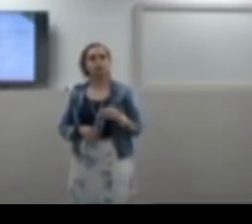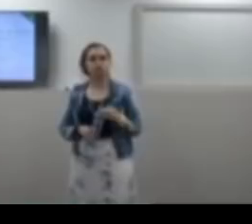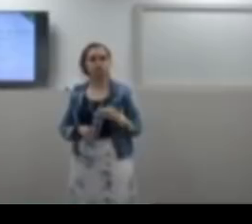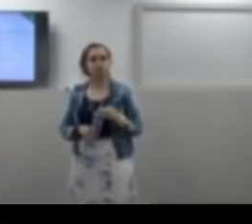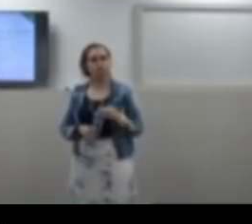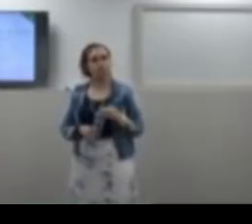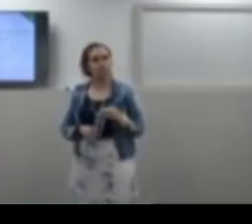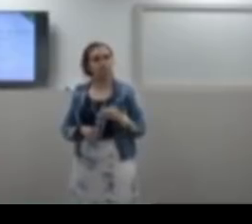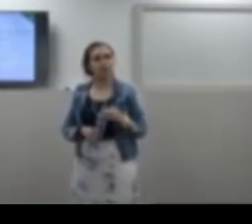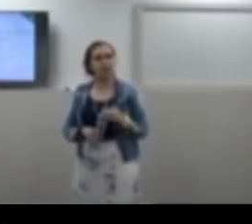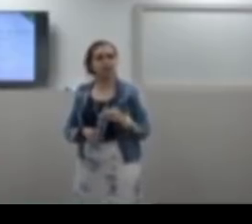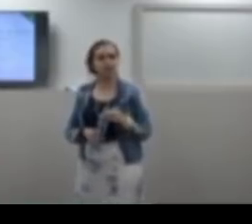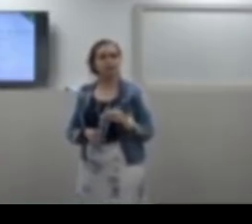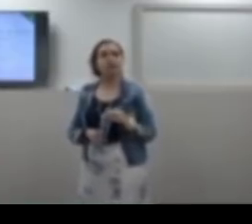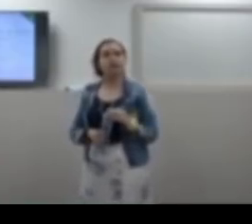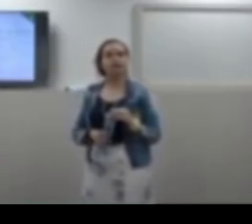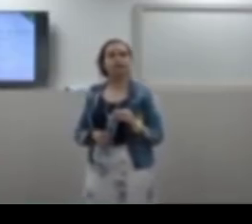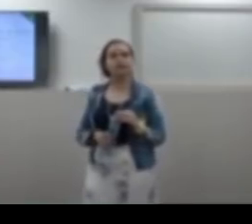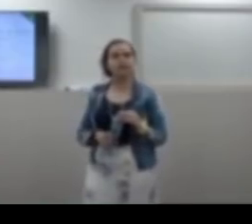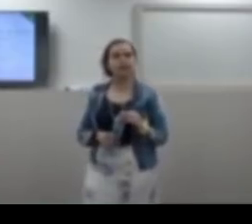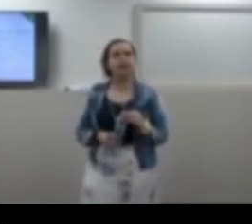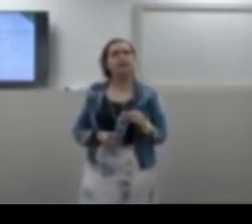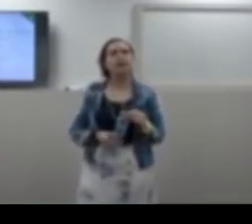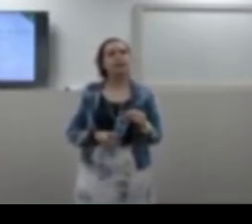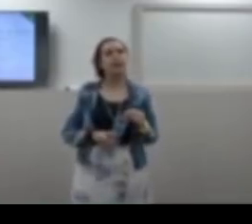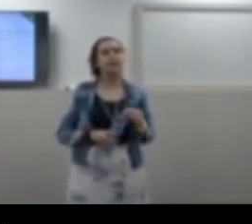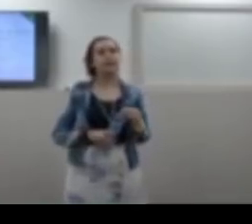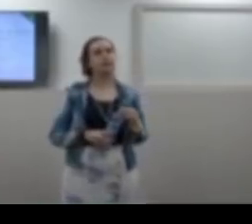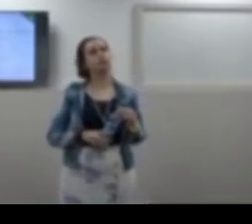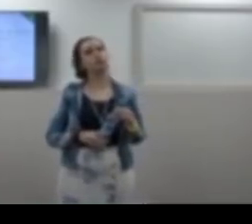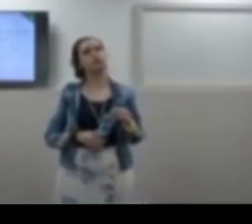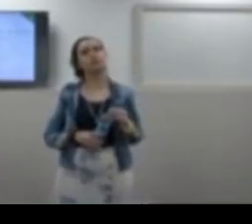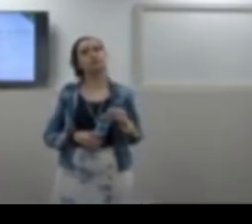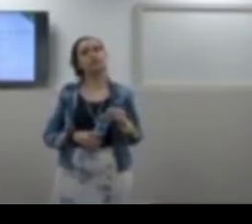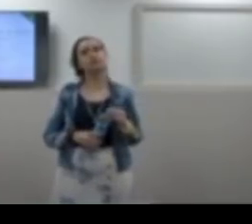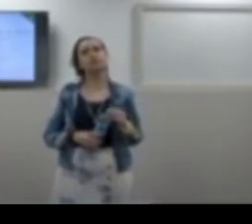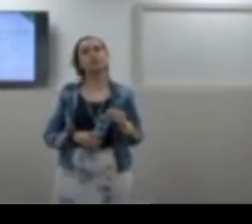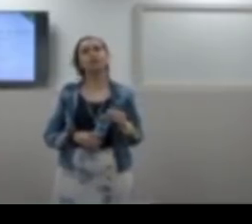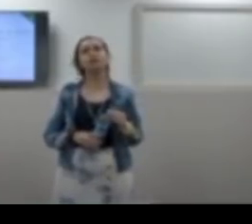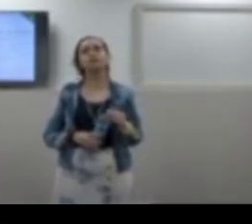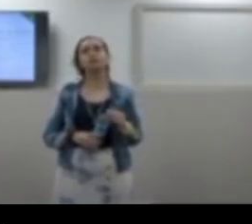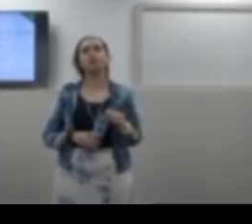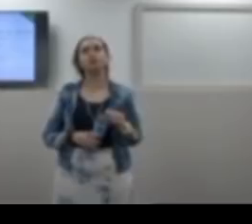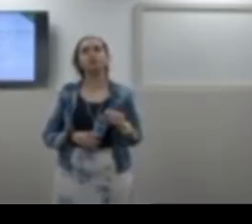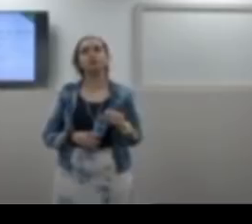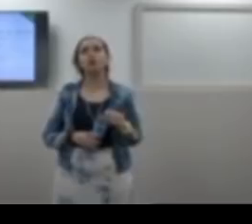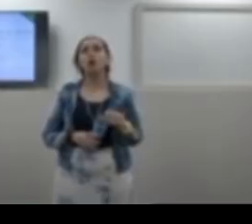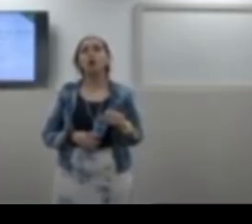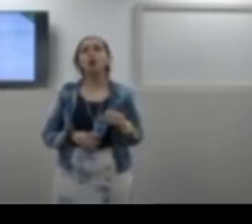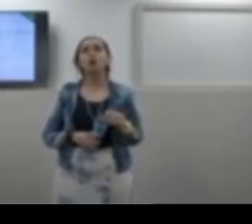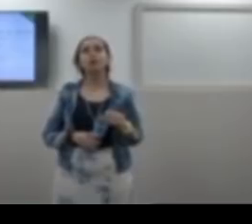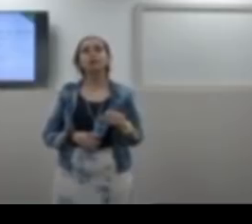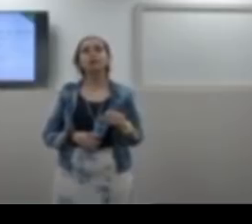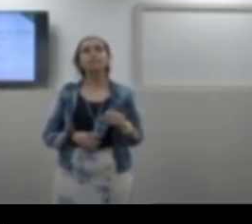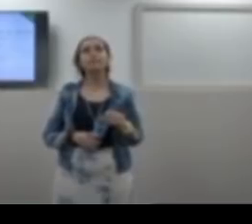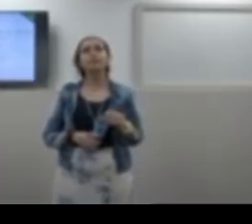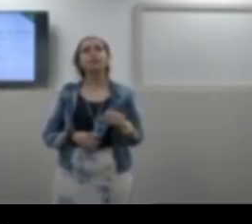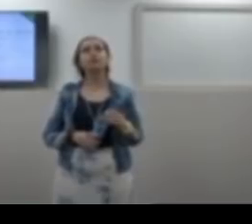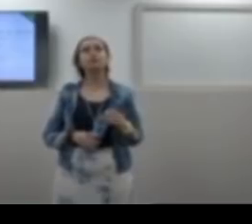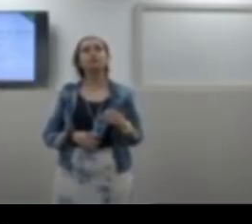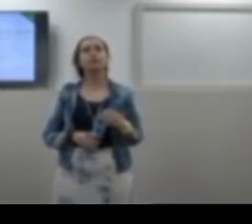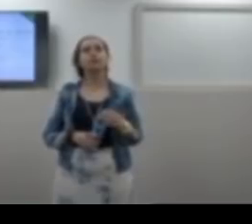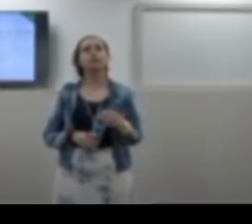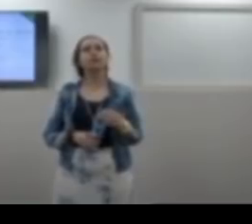B, solos pobres em nutrientes. Letra C, clima ameno com chuvas bem distribuídas ao longo do ano. Ou letra